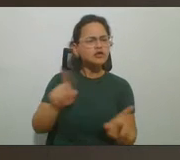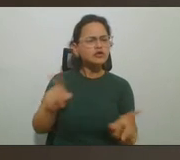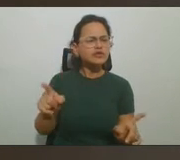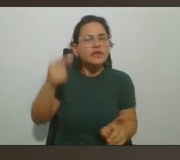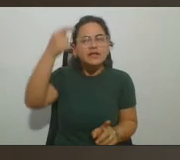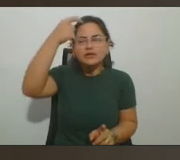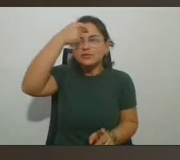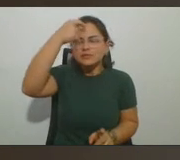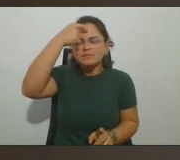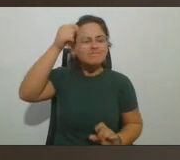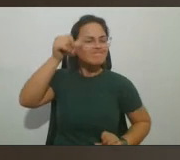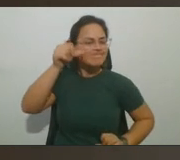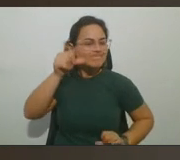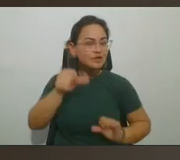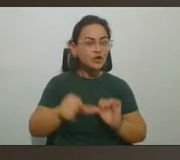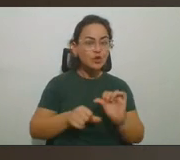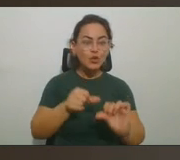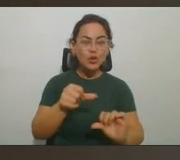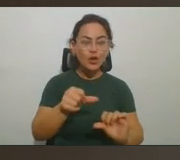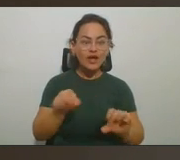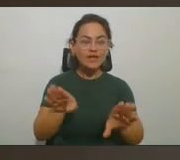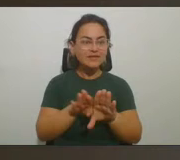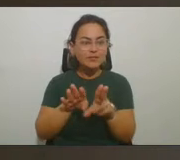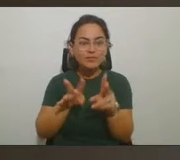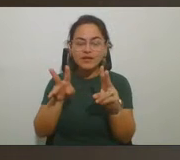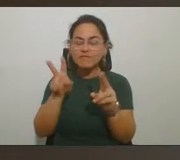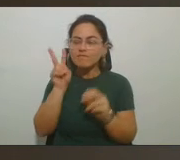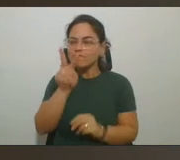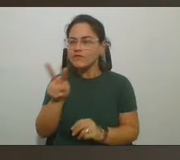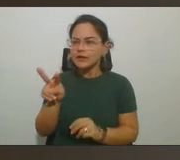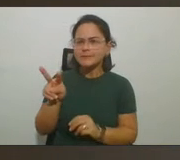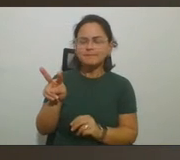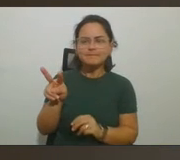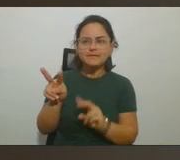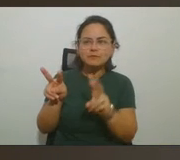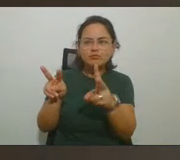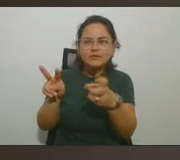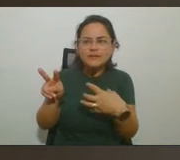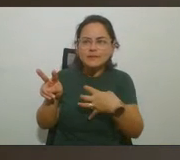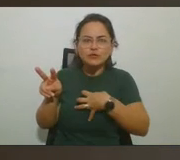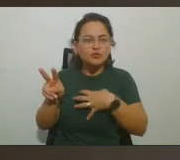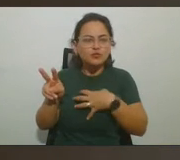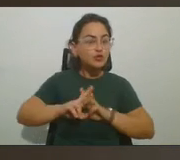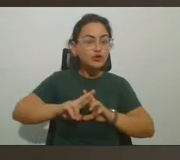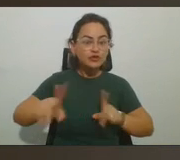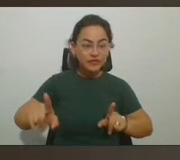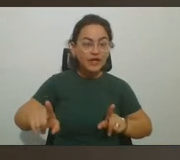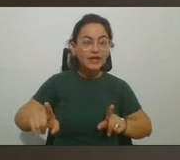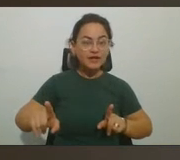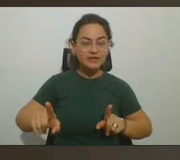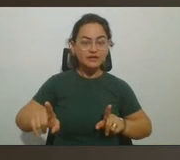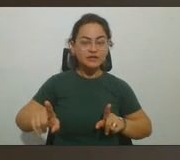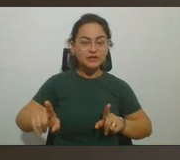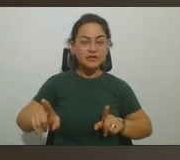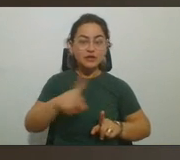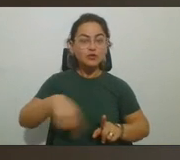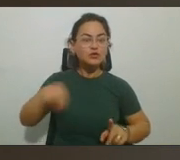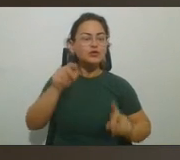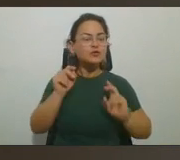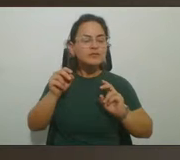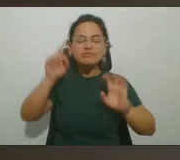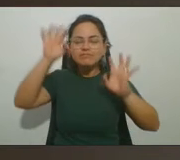pensa e perceber diferentemente do que se vê é indispensável para ver e continuar a